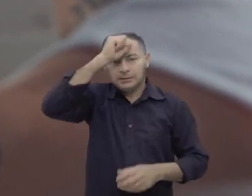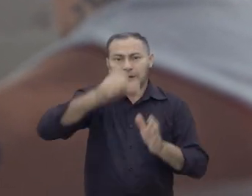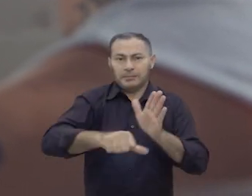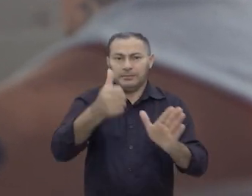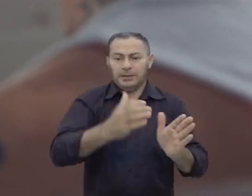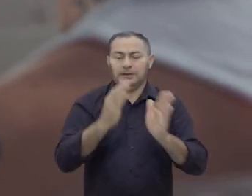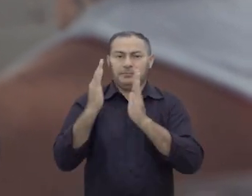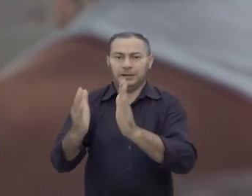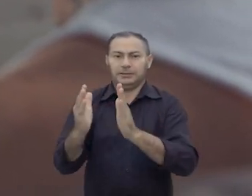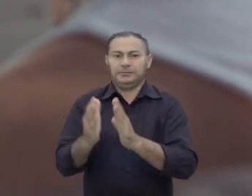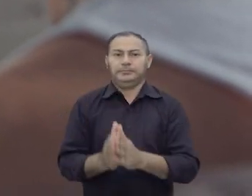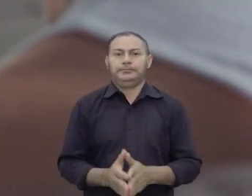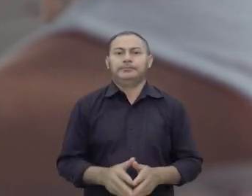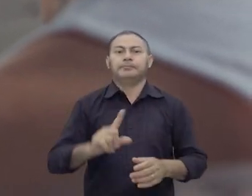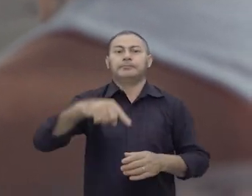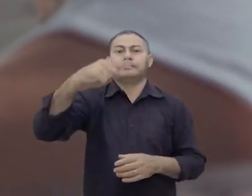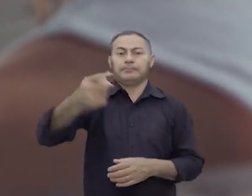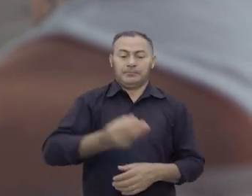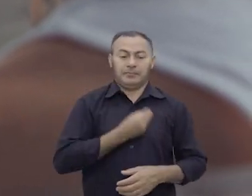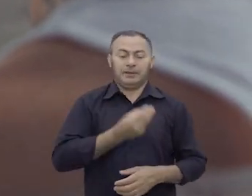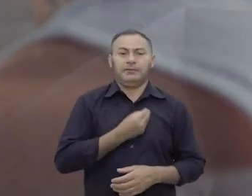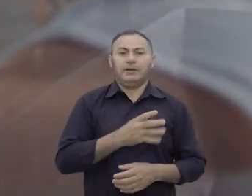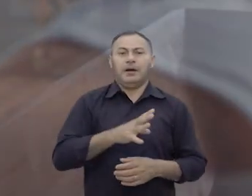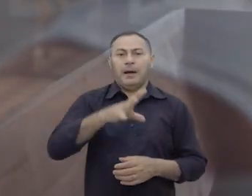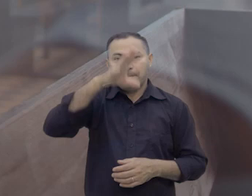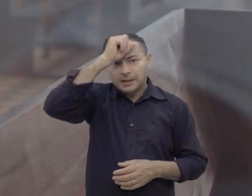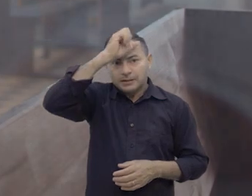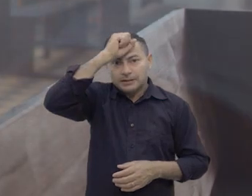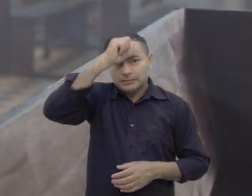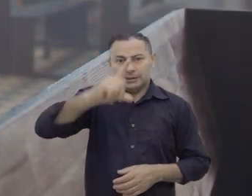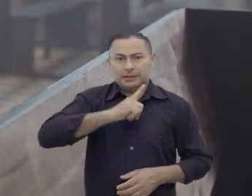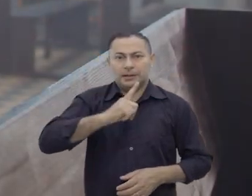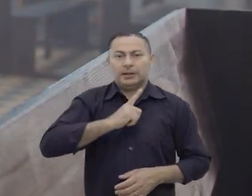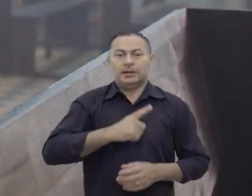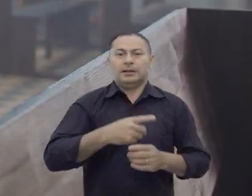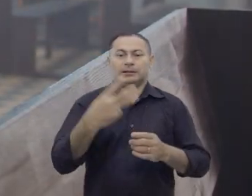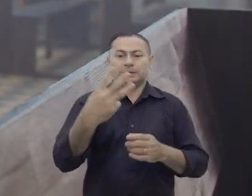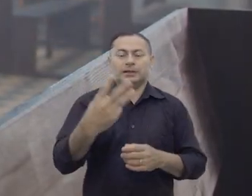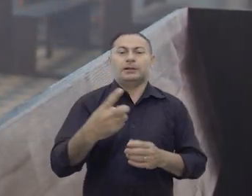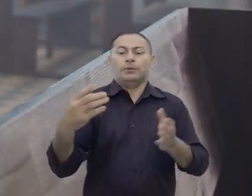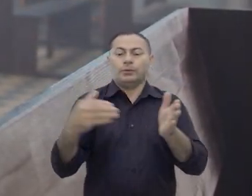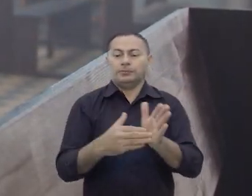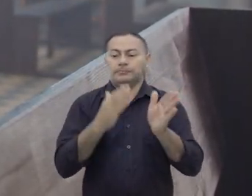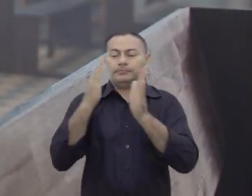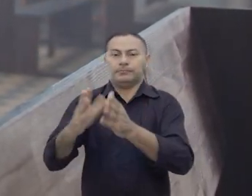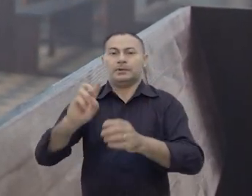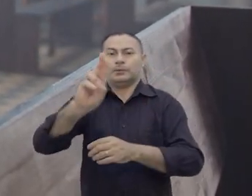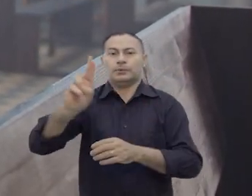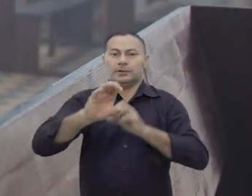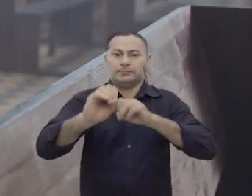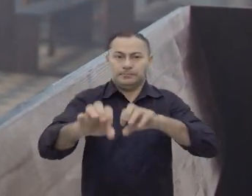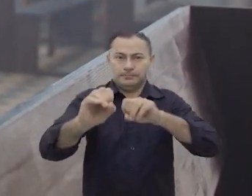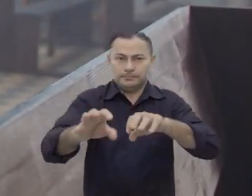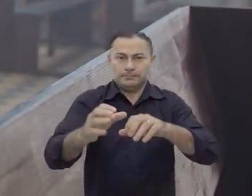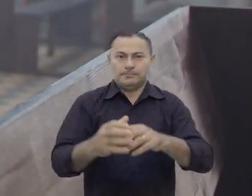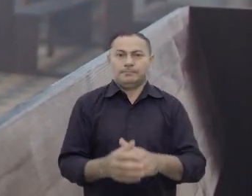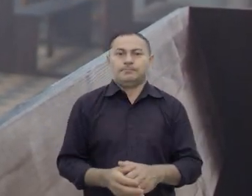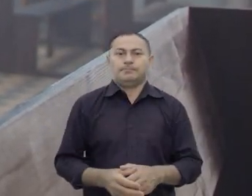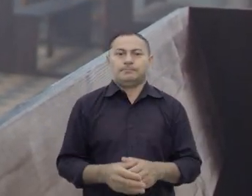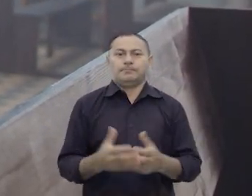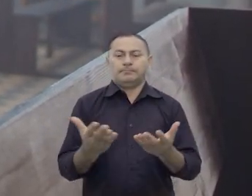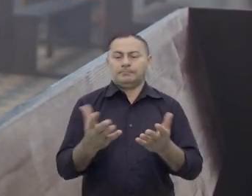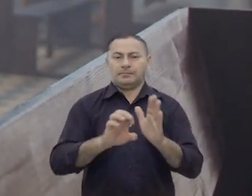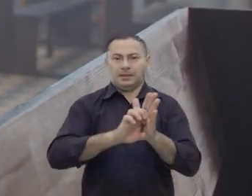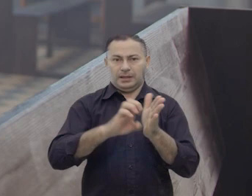que aprendeu na primeira parte. Depois de viver o que aprendeu, a terceira e última parte poderia ser usada para